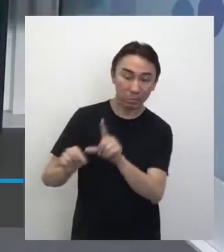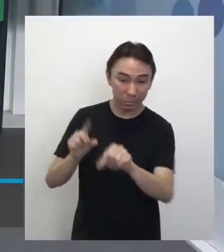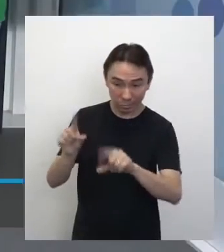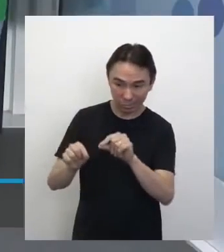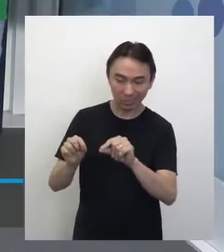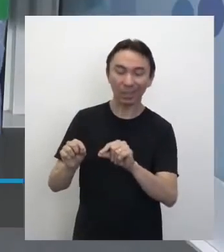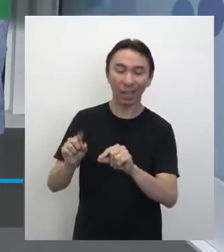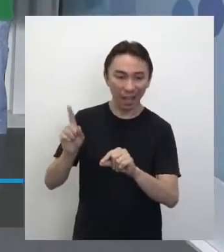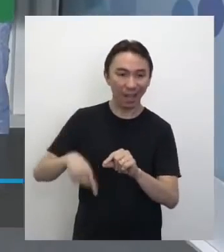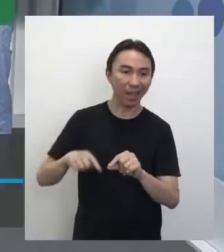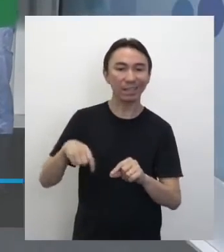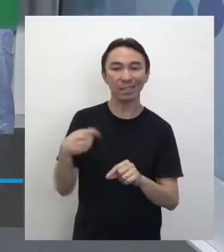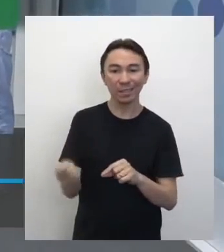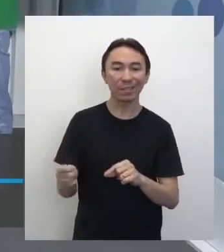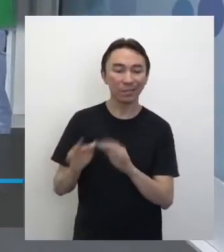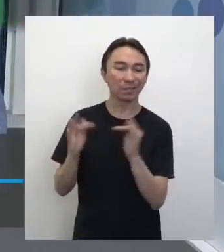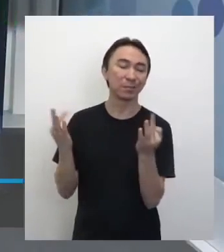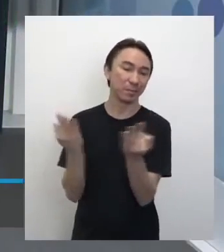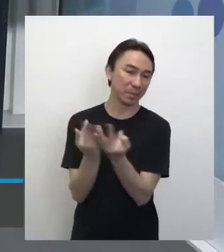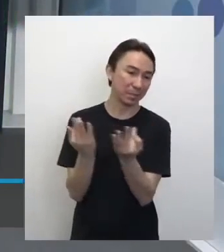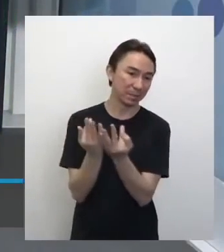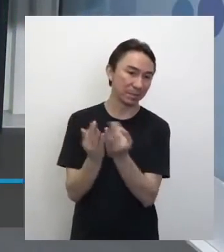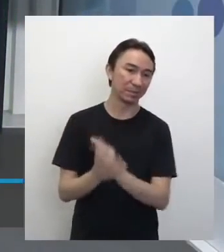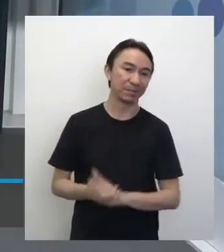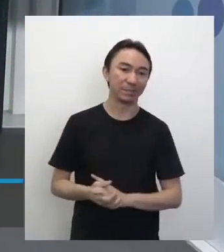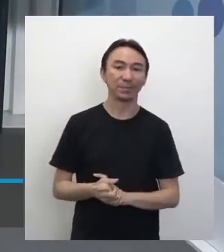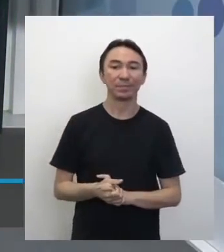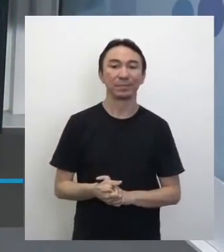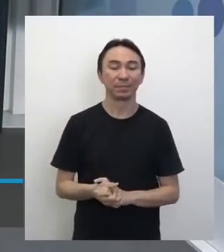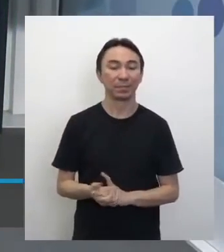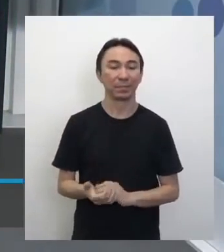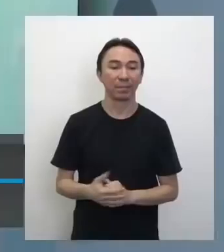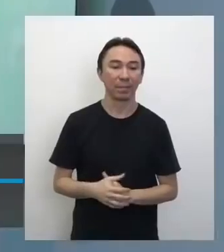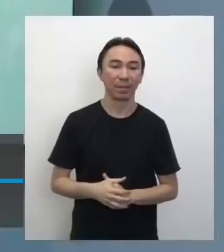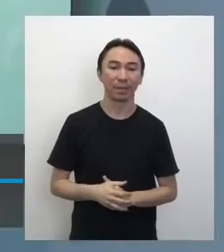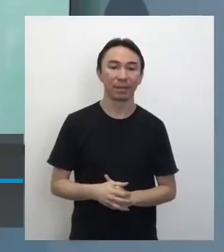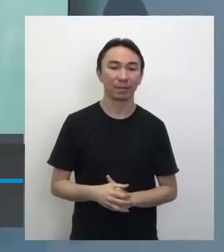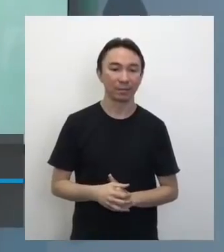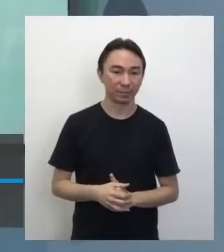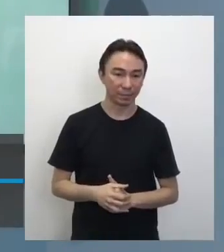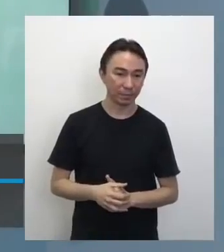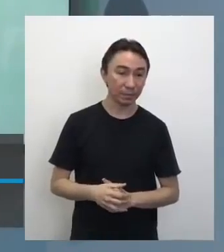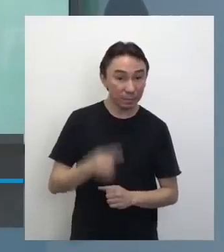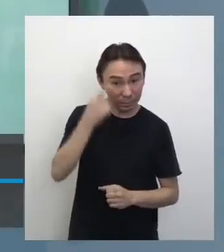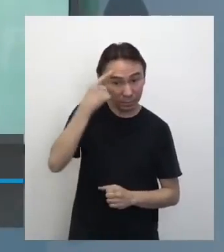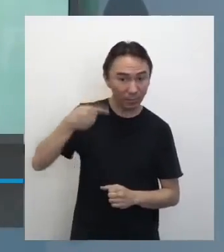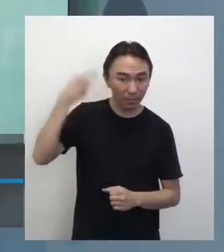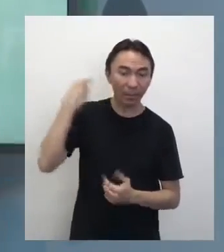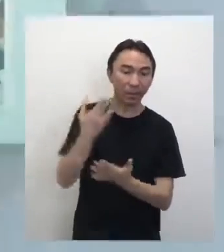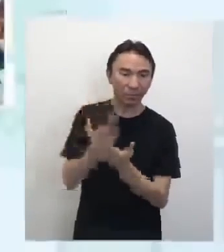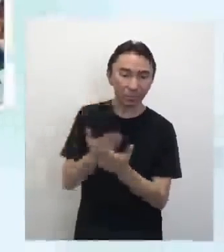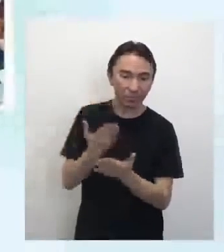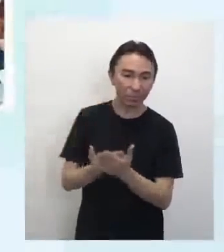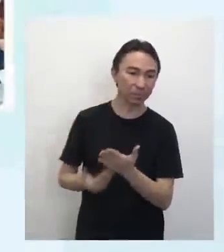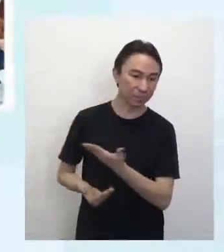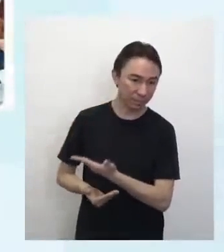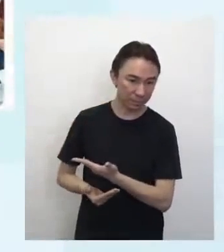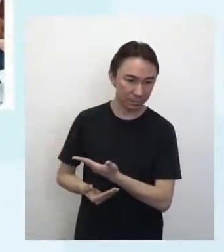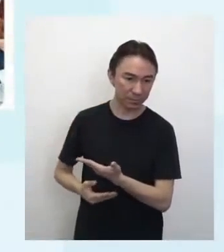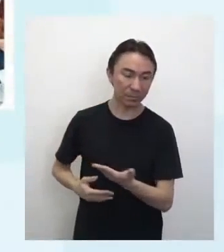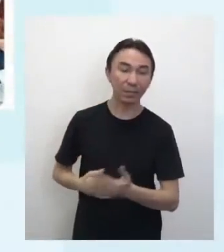agora são iguais então então para lembrar da aula passada que a gente viu olha só tem lá